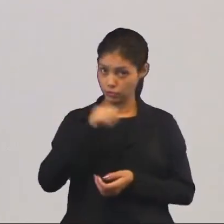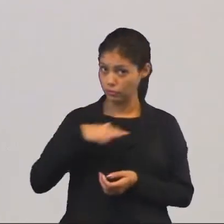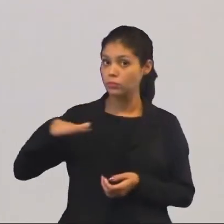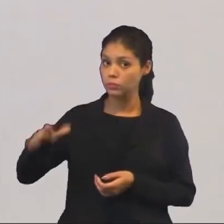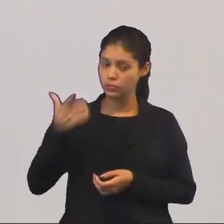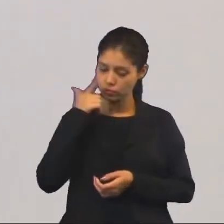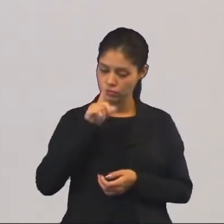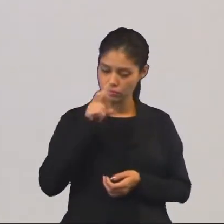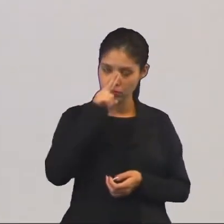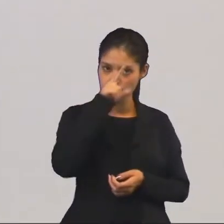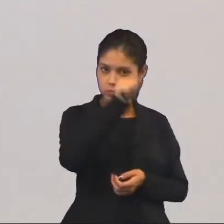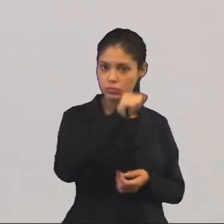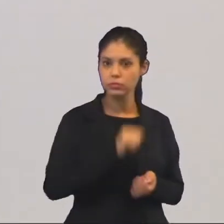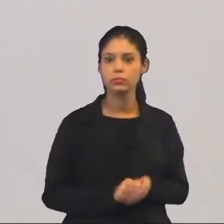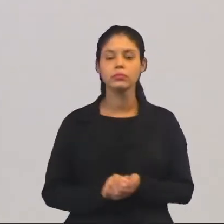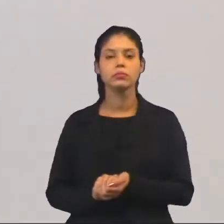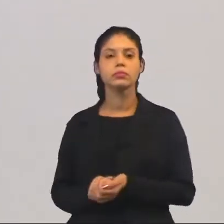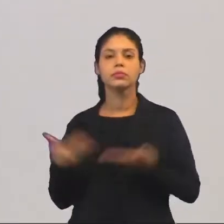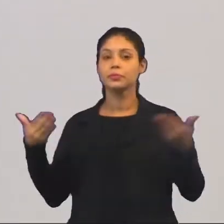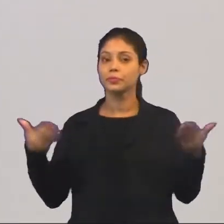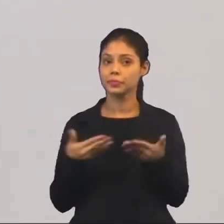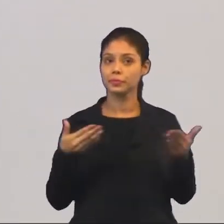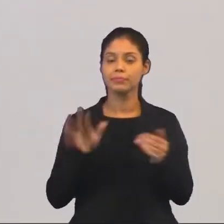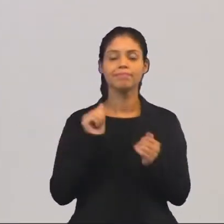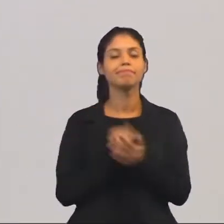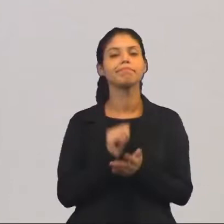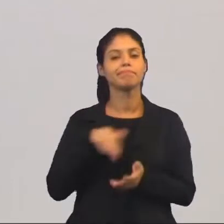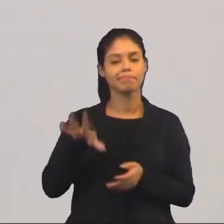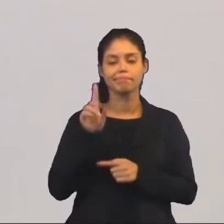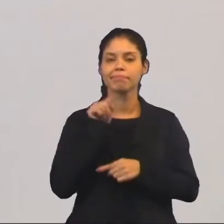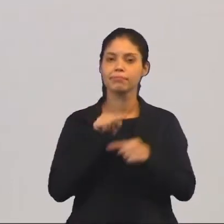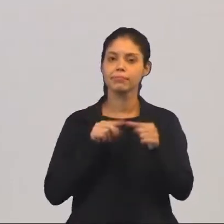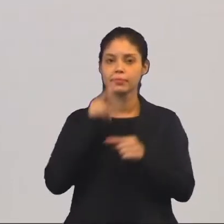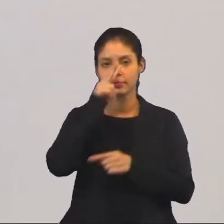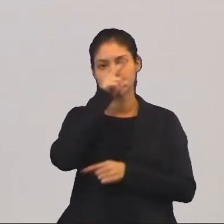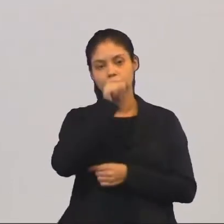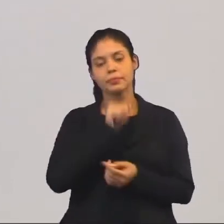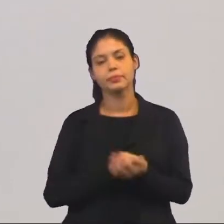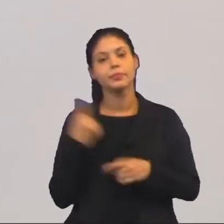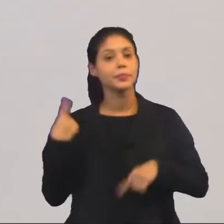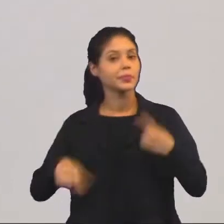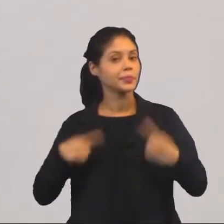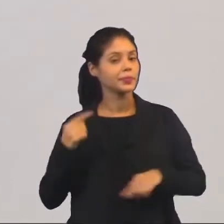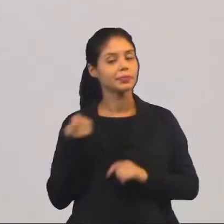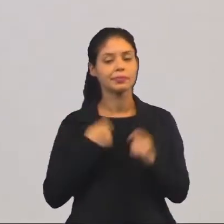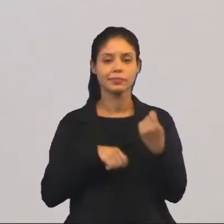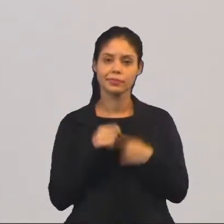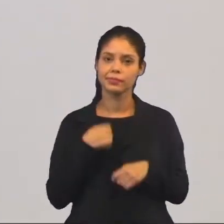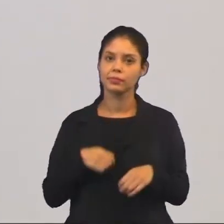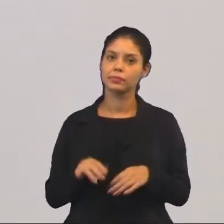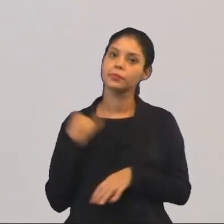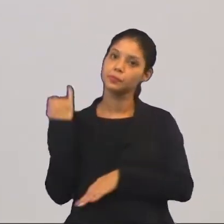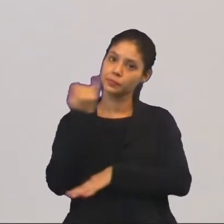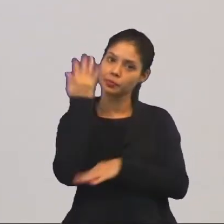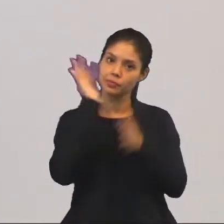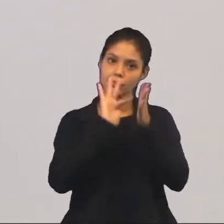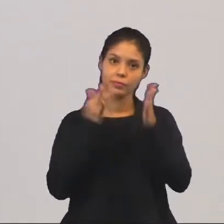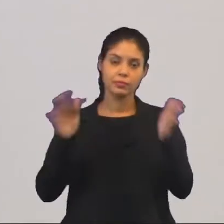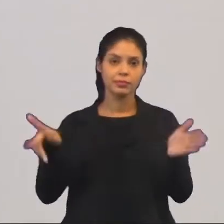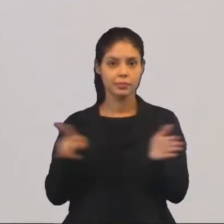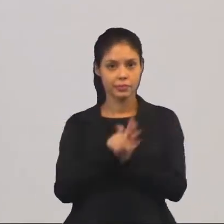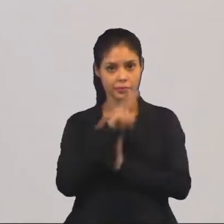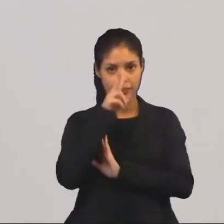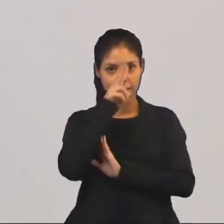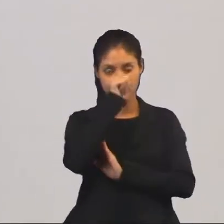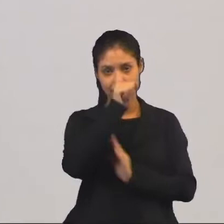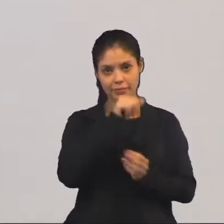campo ganhando força e atualmente o campo dividindo forças políticas e econômicas em função do seu